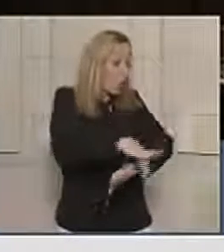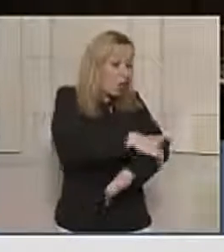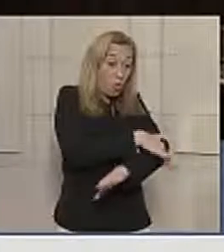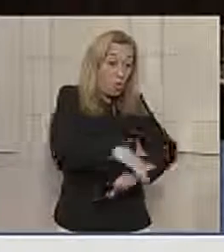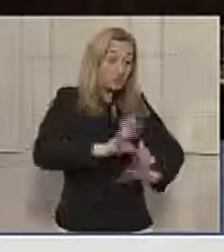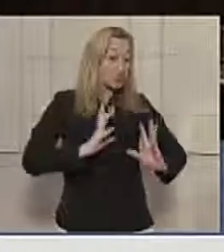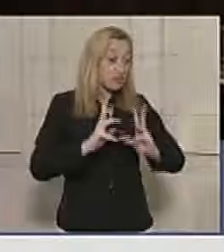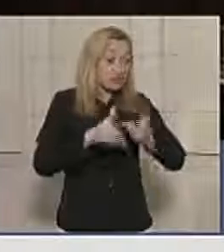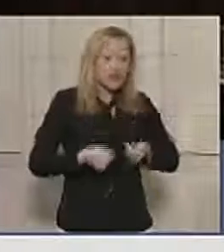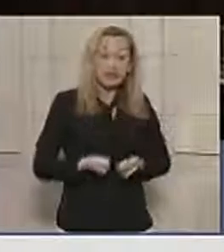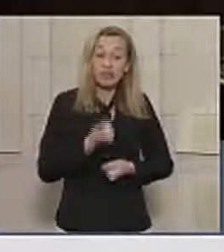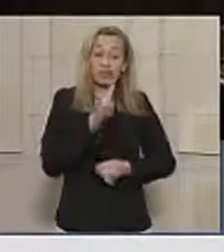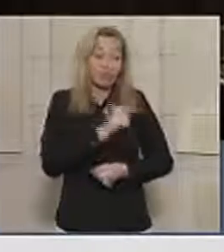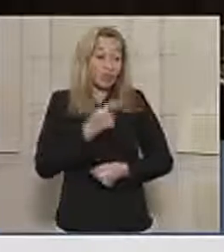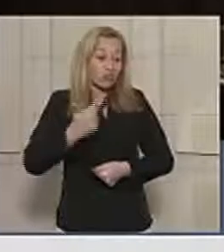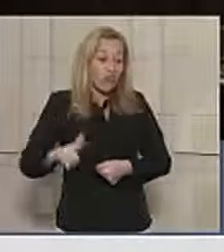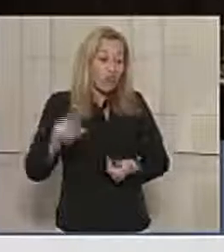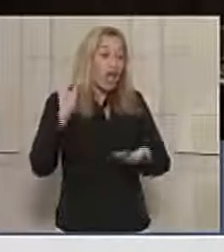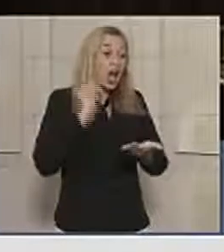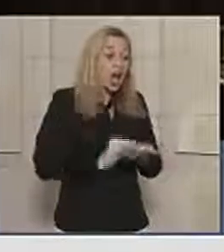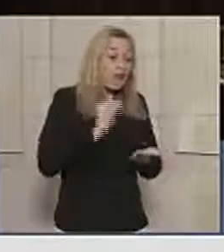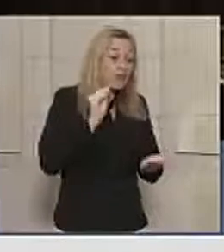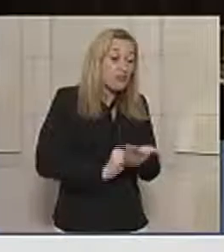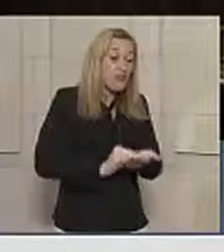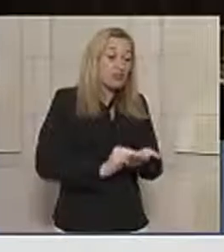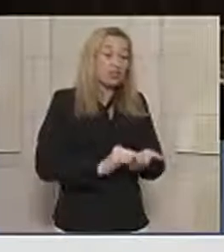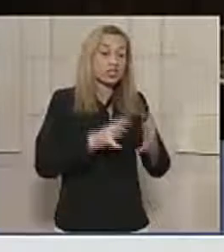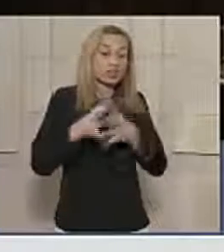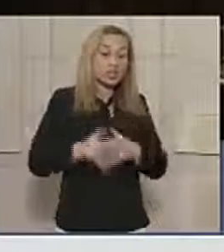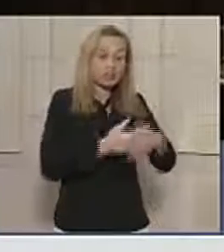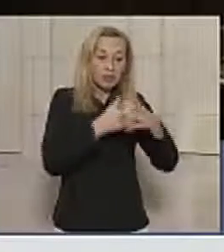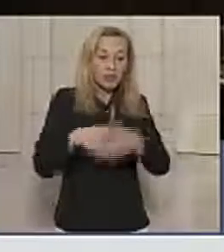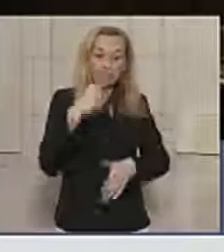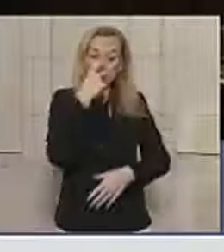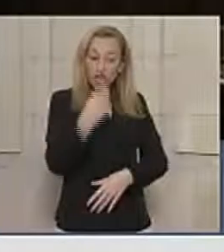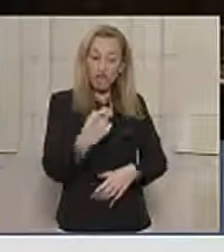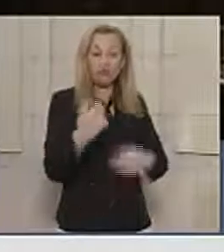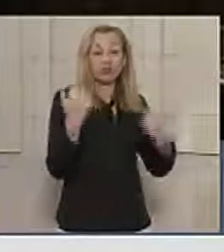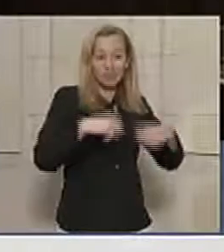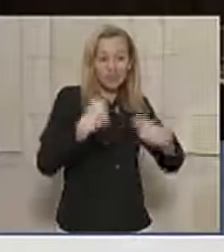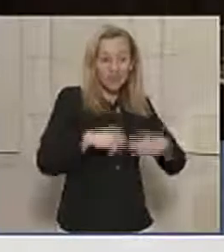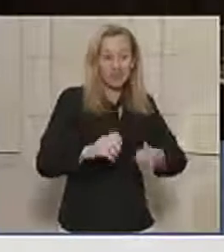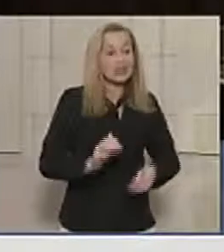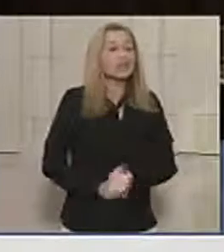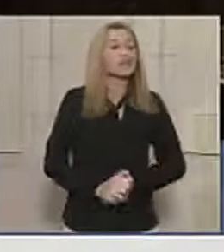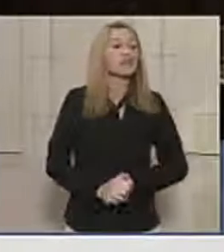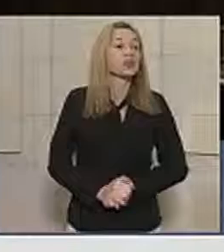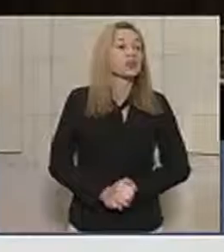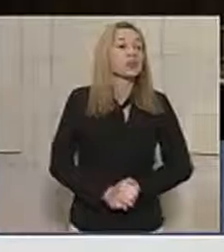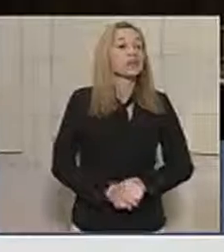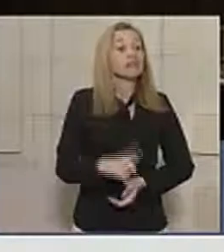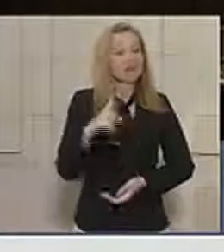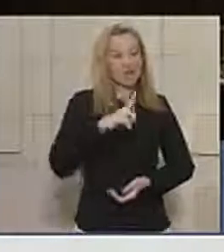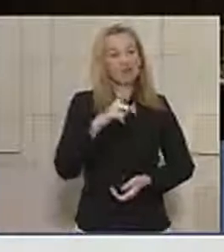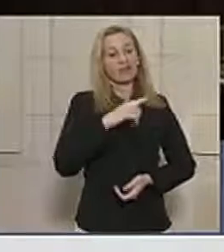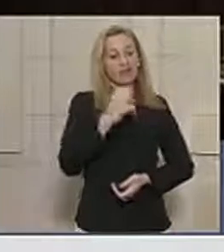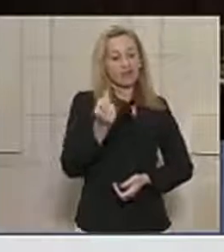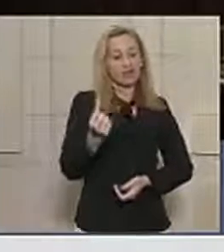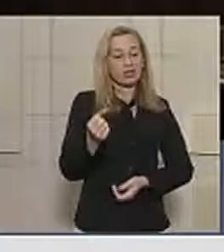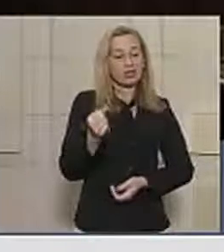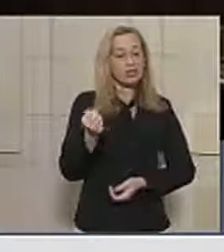limpeza urbana pela ausência da coleta necessária do lixo. Houve, sim, uma redução